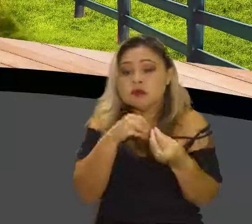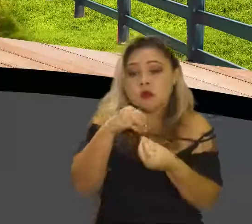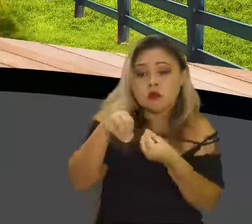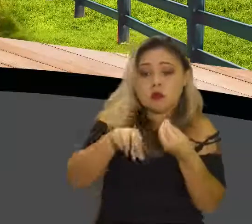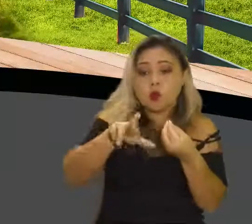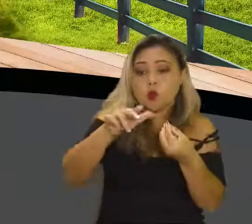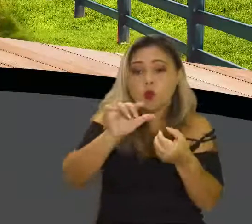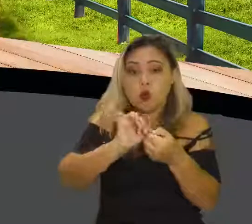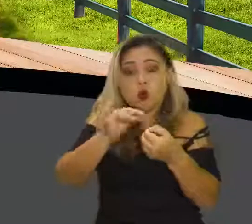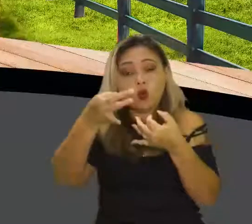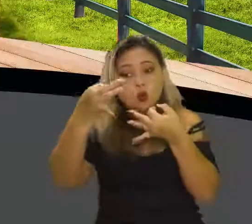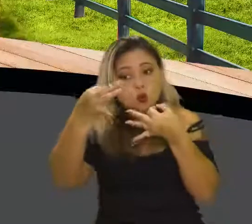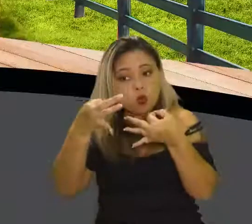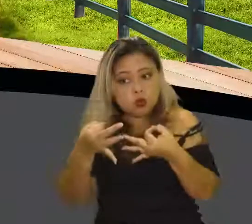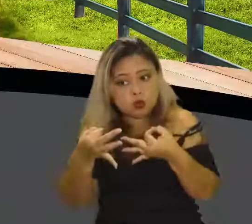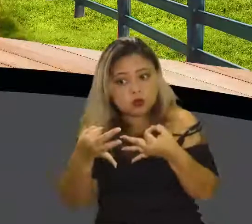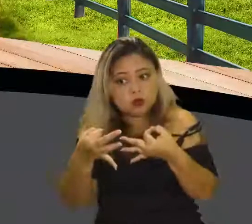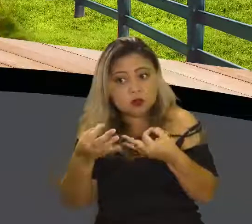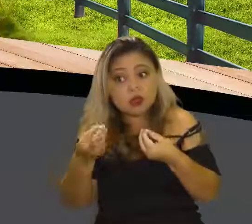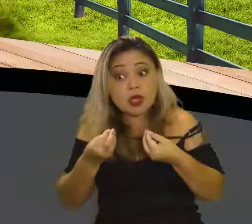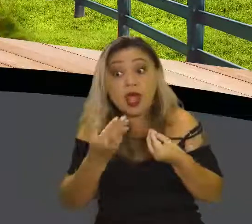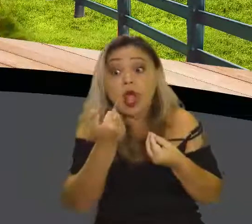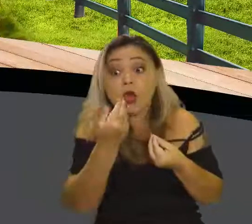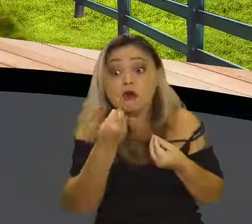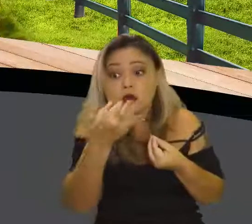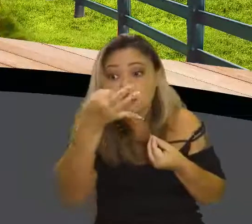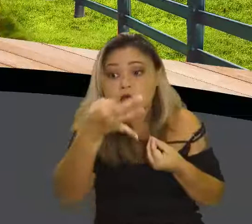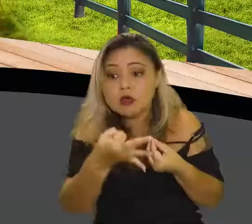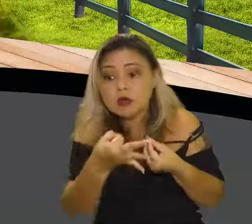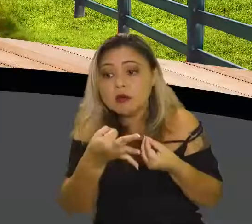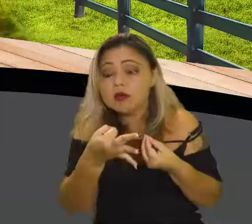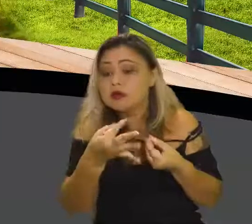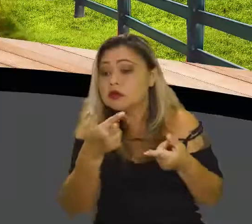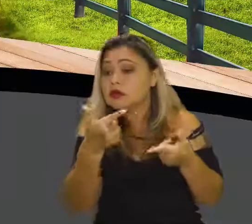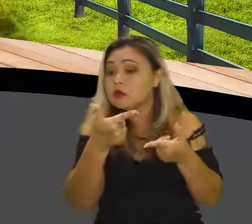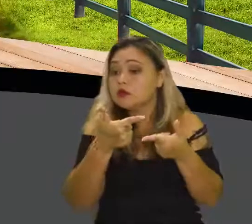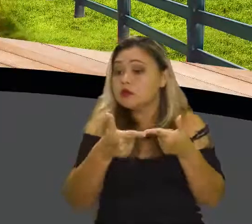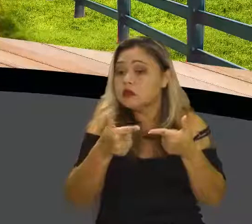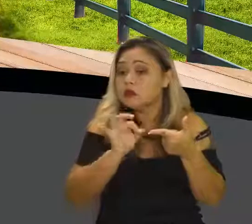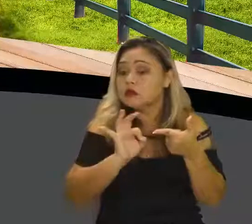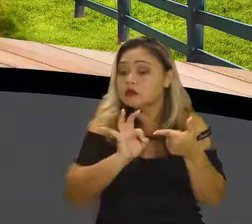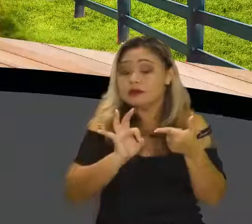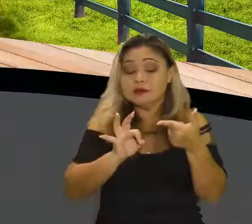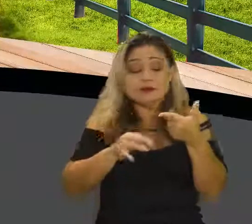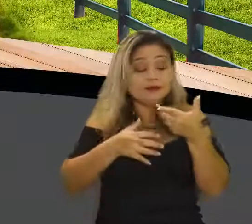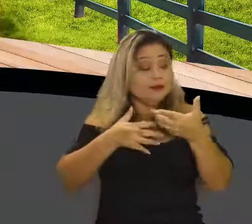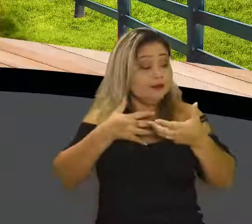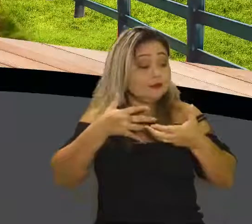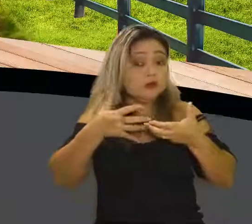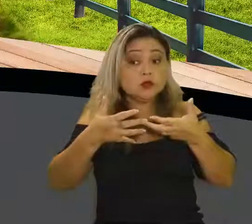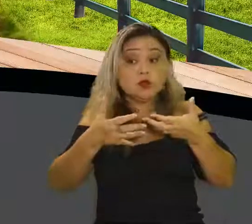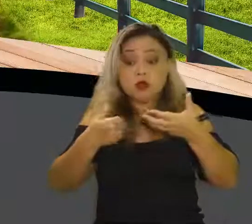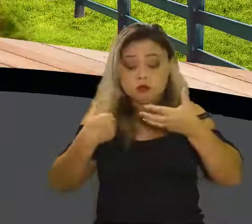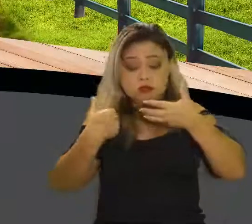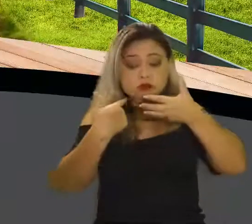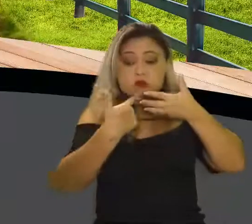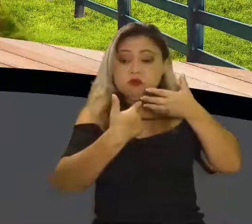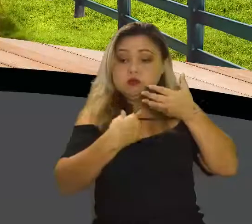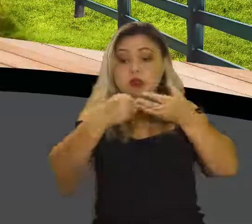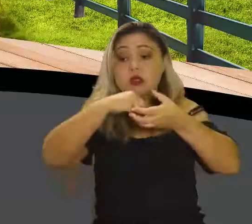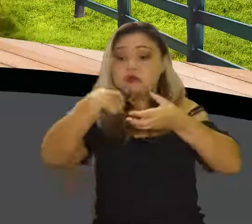da ração de maneira eficiente que não provoque algum estresse